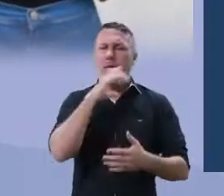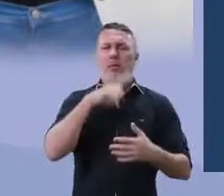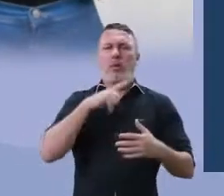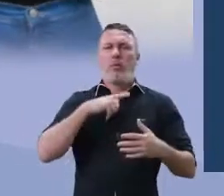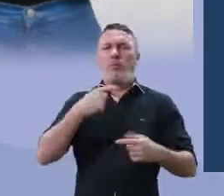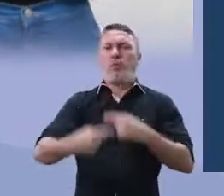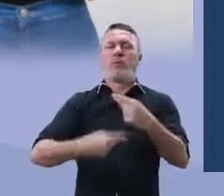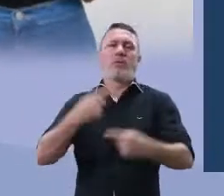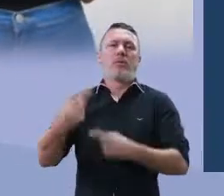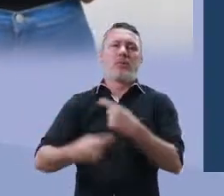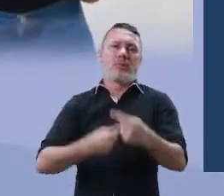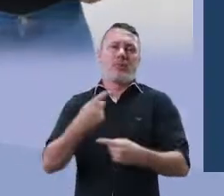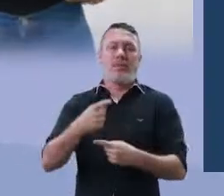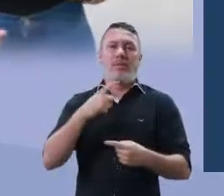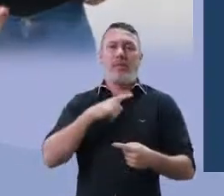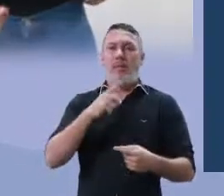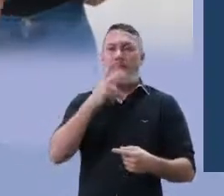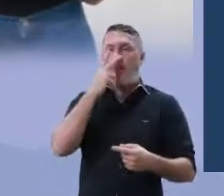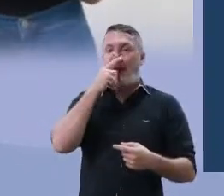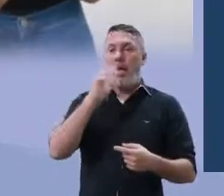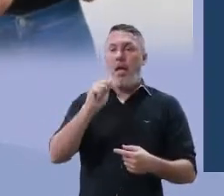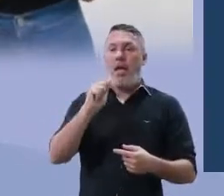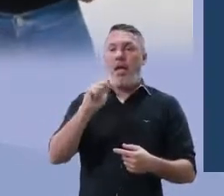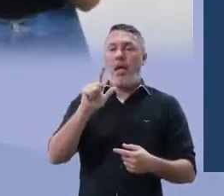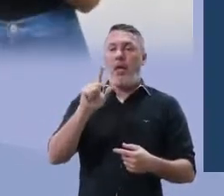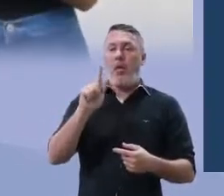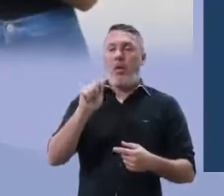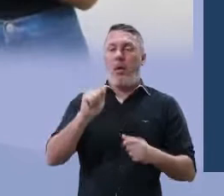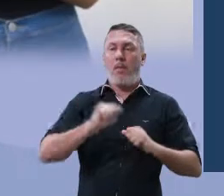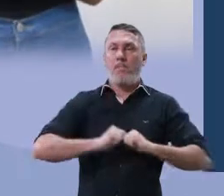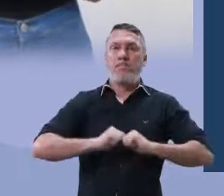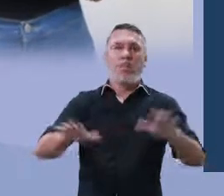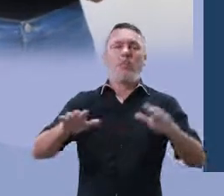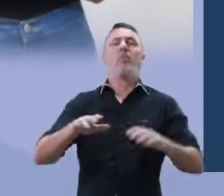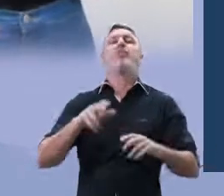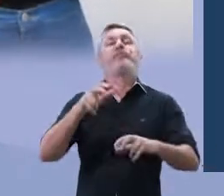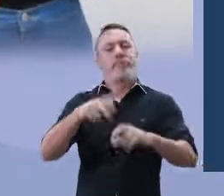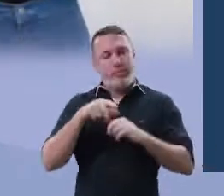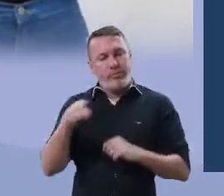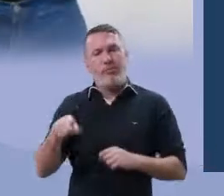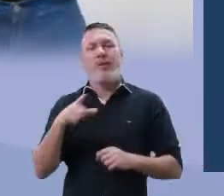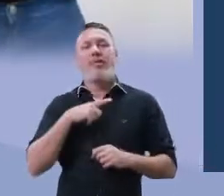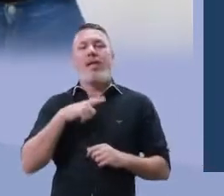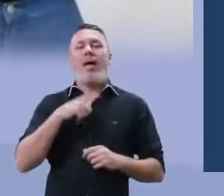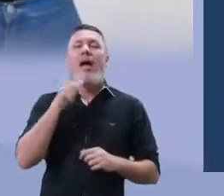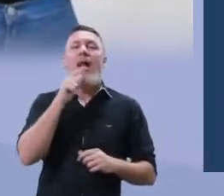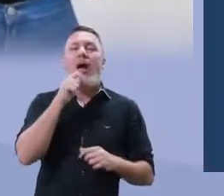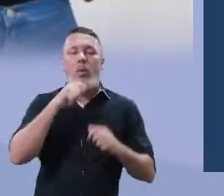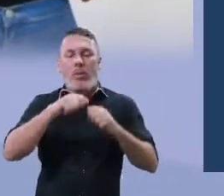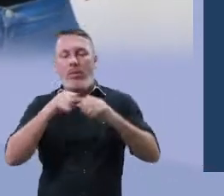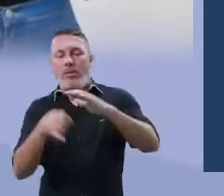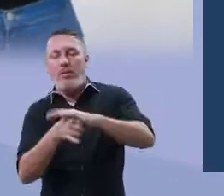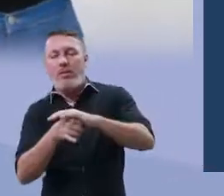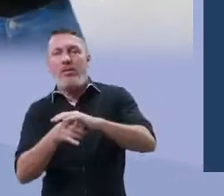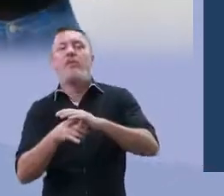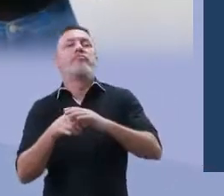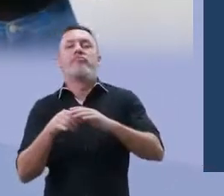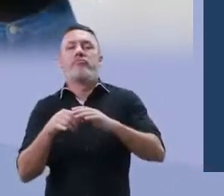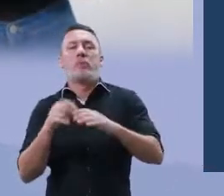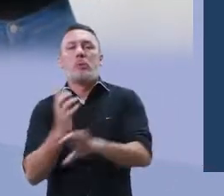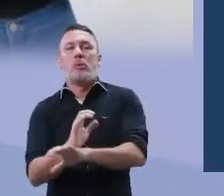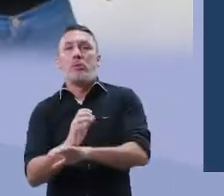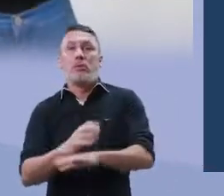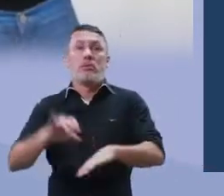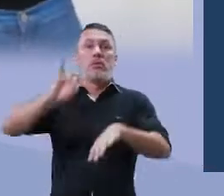acaba entrando num caso de floração, que é o que a gente chama de boom de algas. Com isso, a produtividade